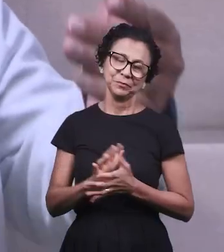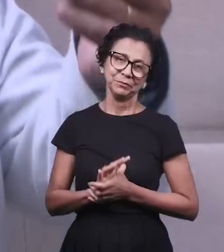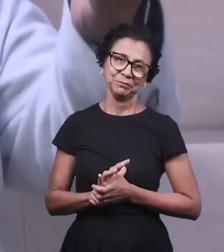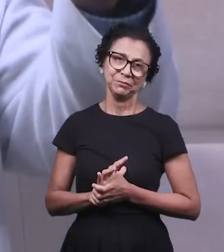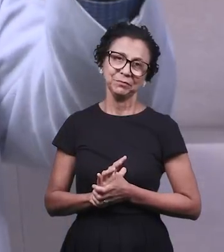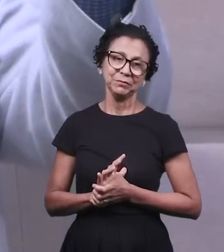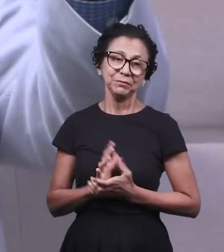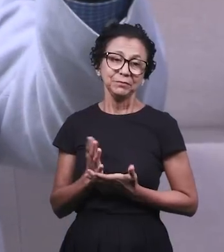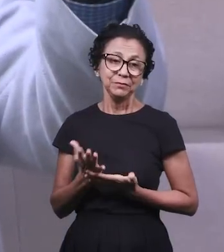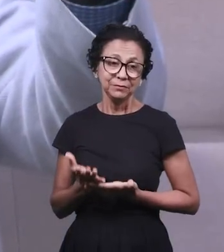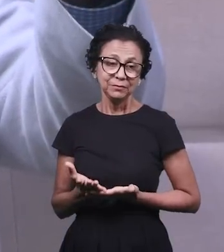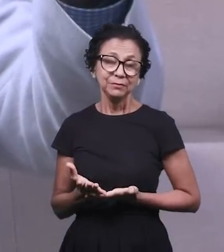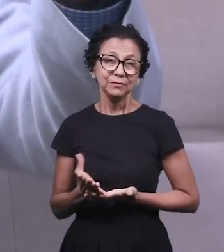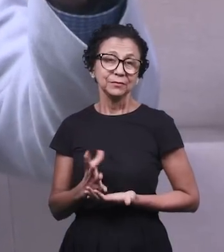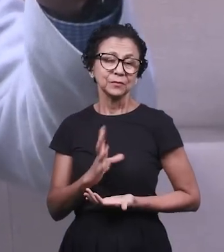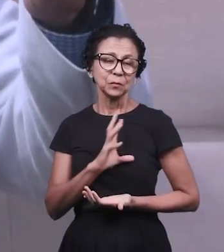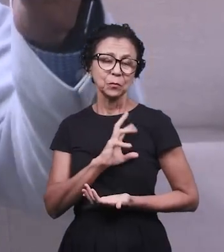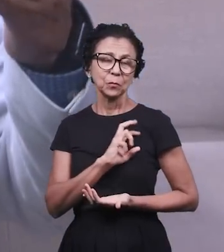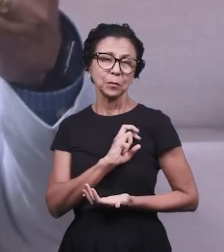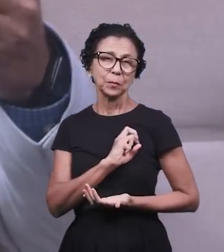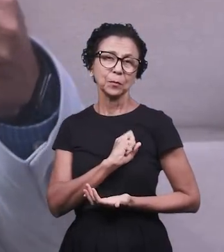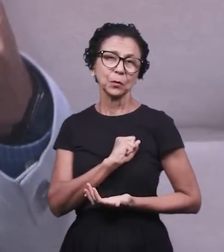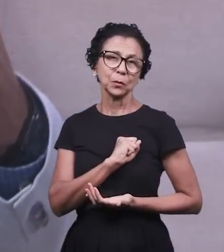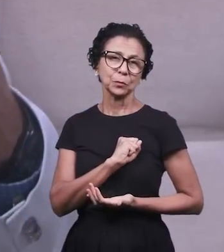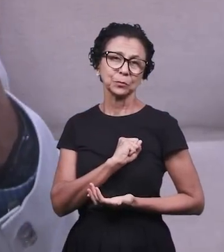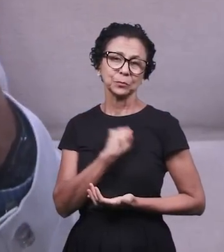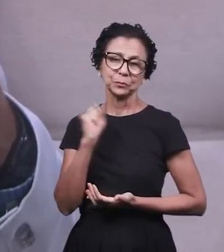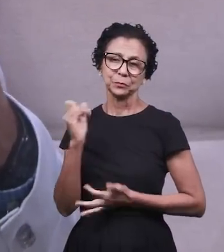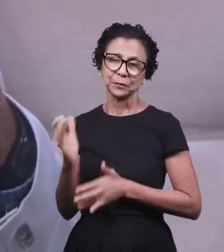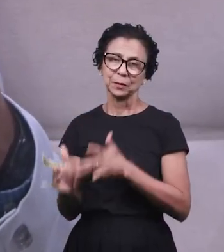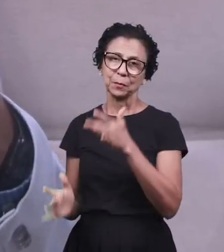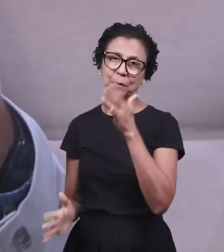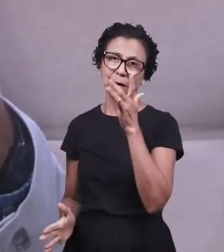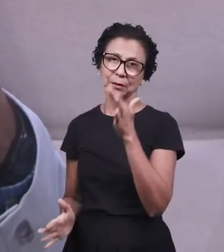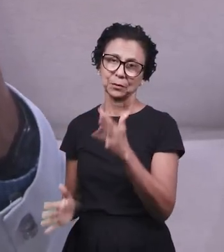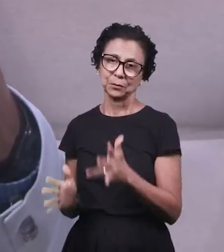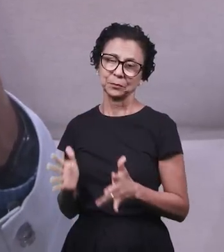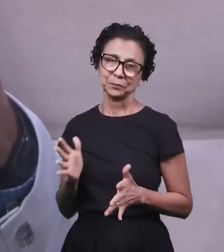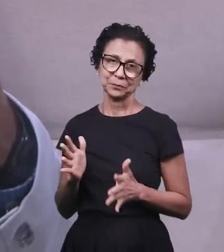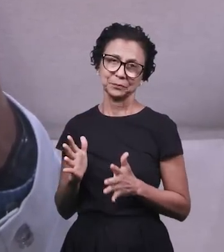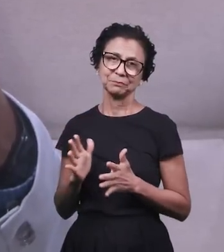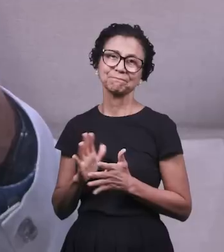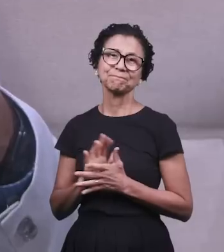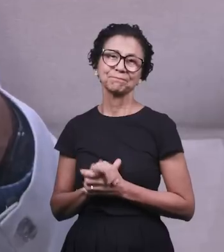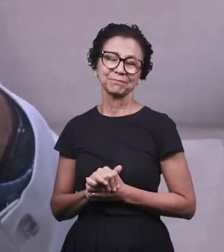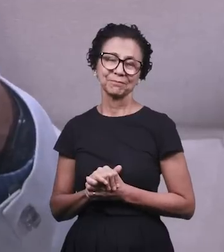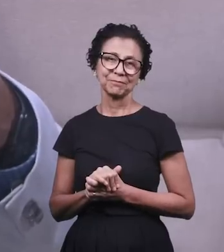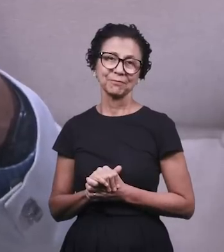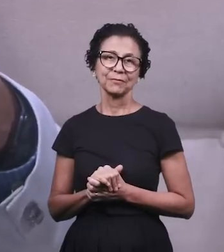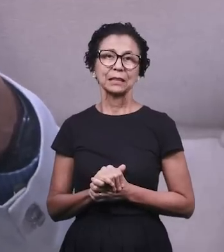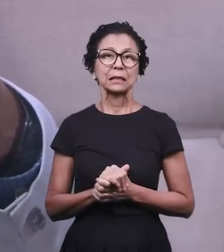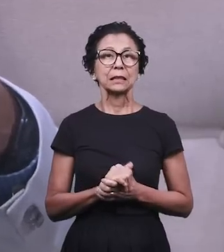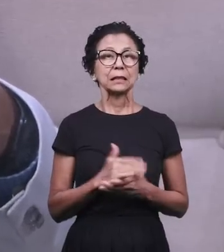que é o amor derramado sobre a igreja. Amém. Então,